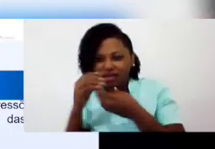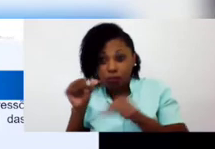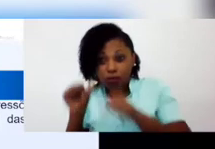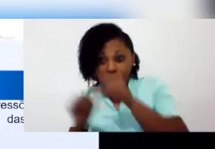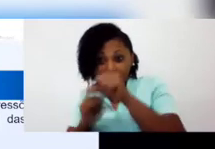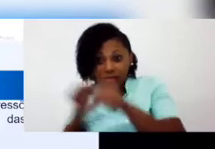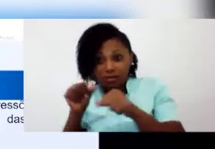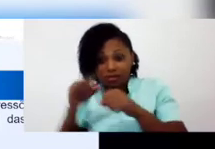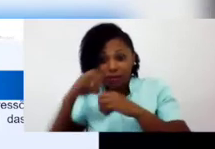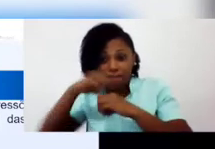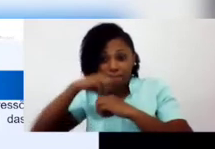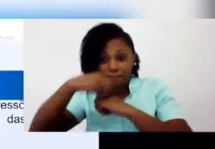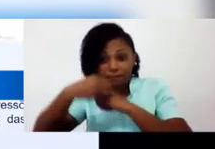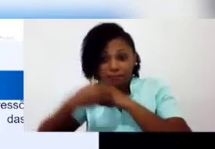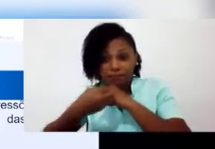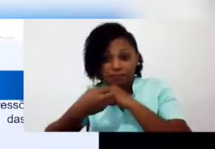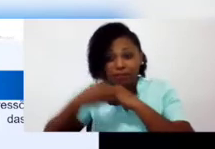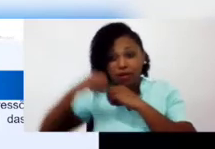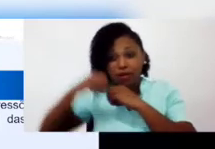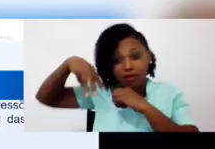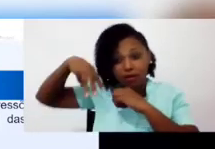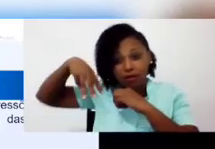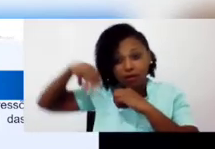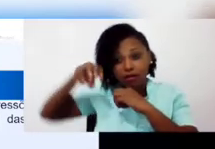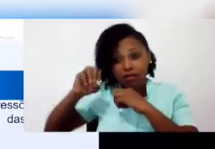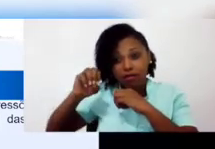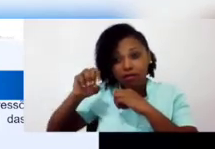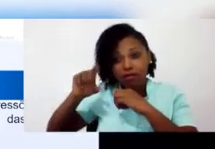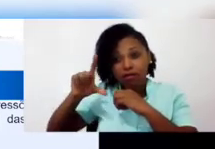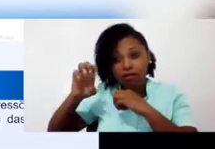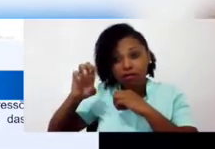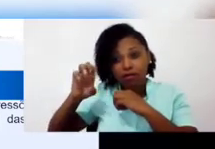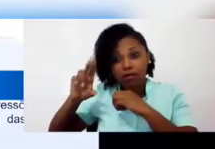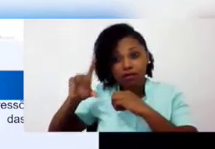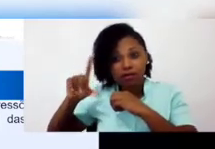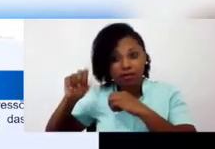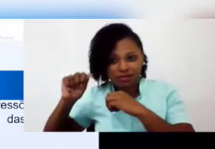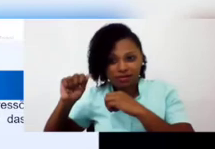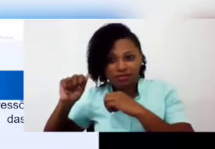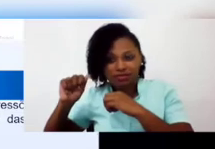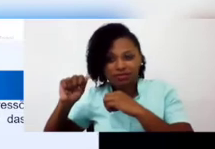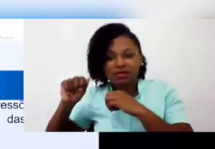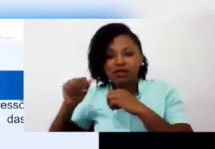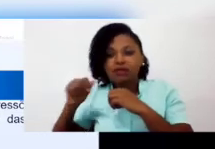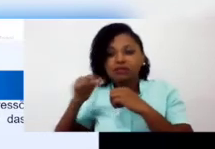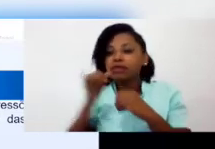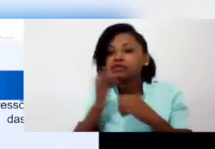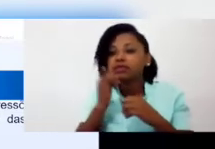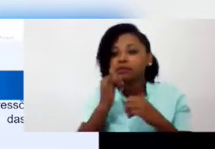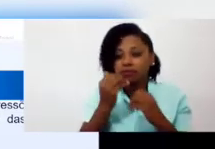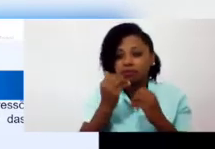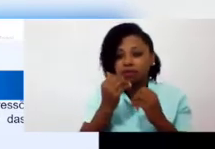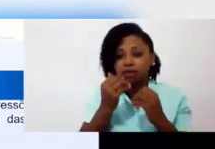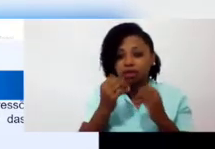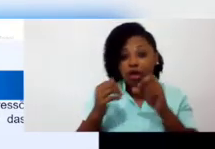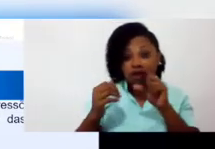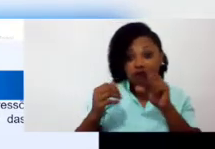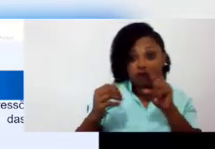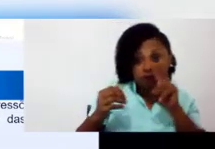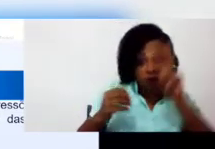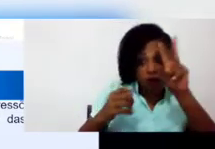mais intensas provocam maior aderência entre as moléculas. Logo, sua pressão de vapor será menor. É lógico,